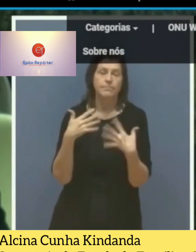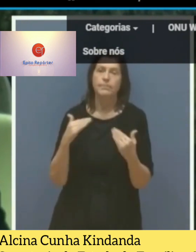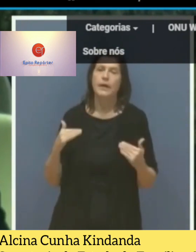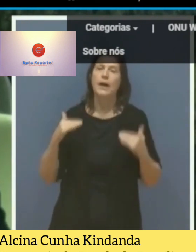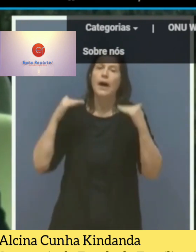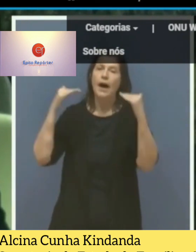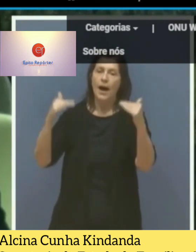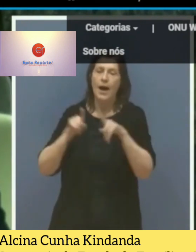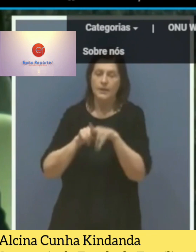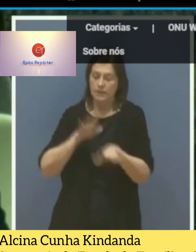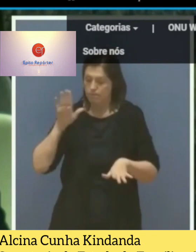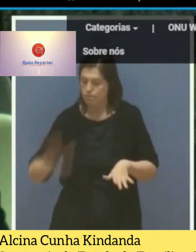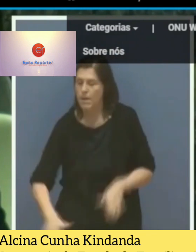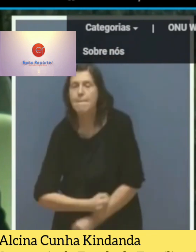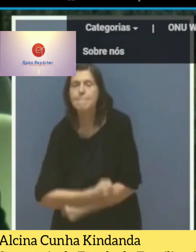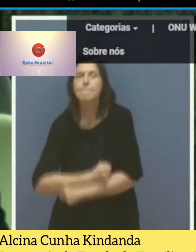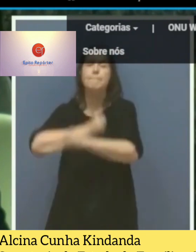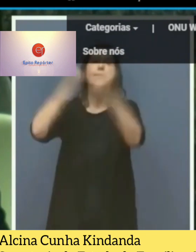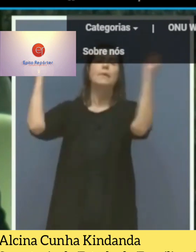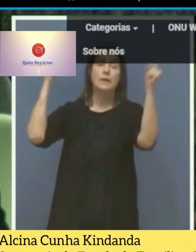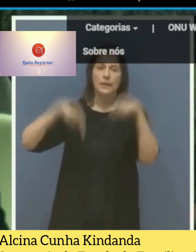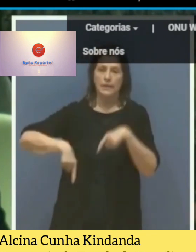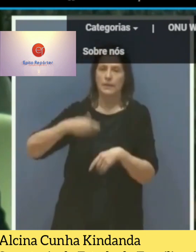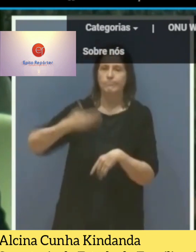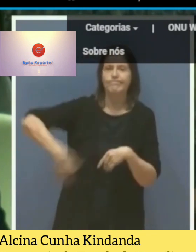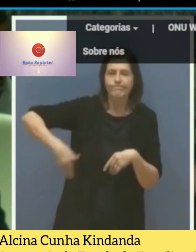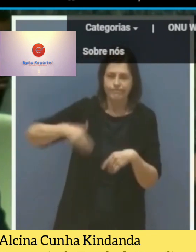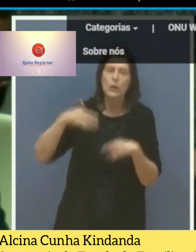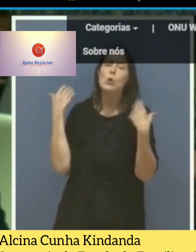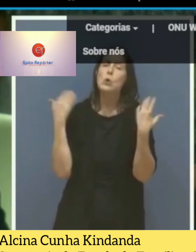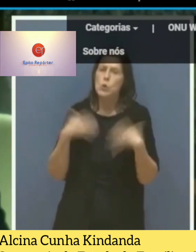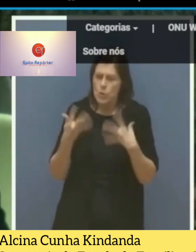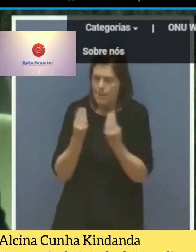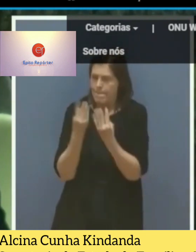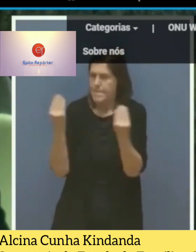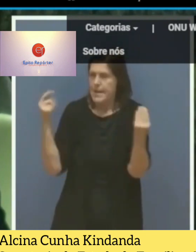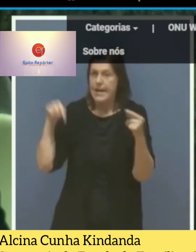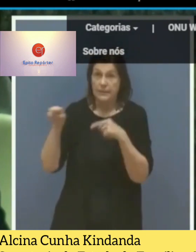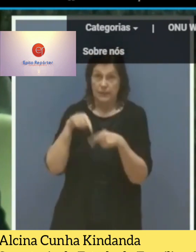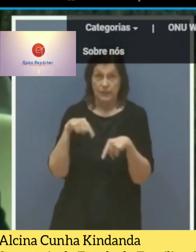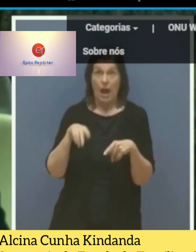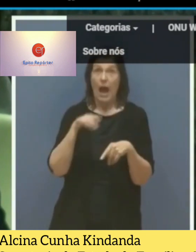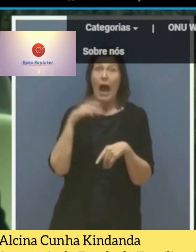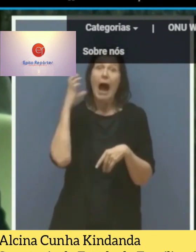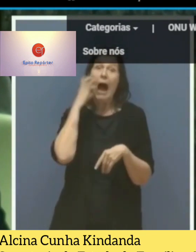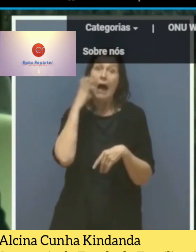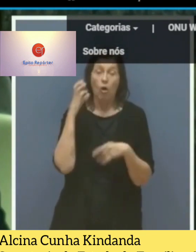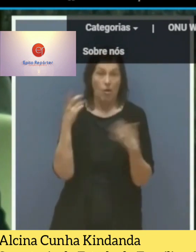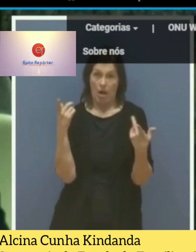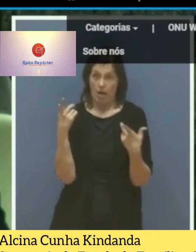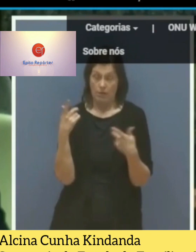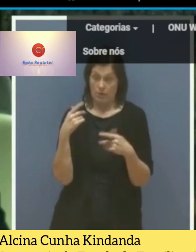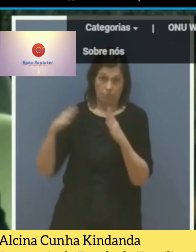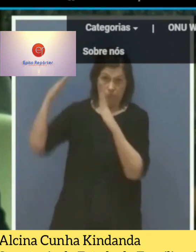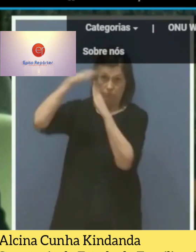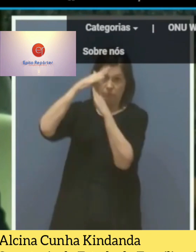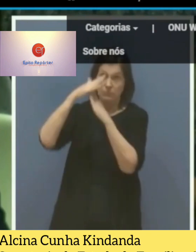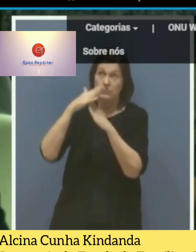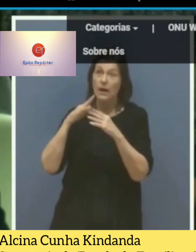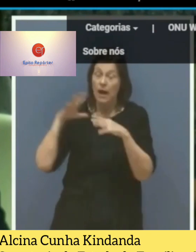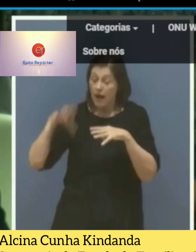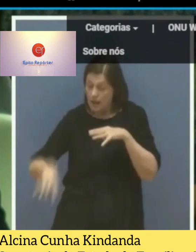conflito armado Angola é um país com maior número de minas terrestres sinistralidade rodoviária